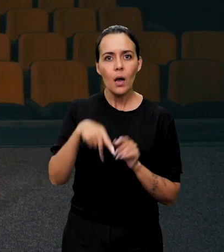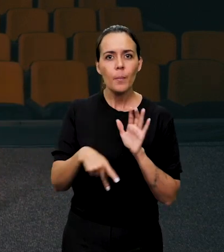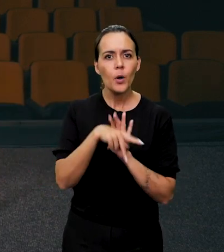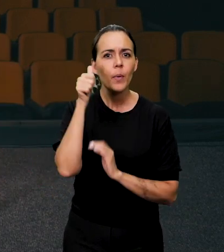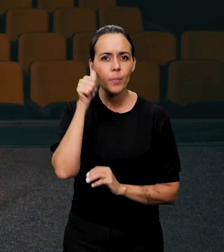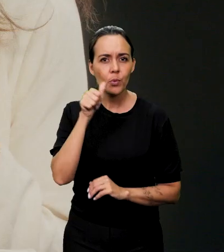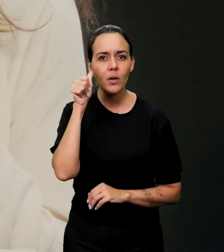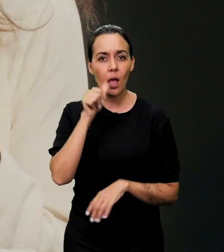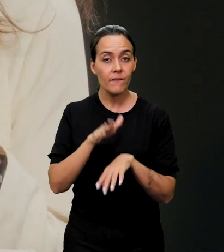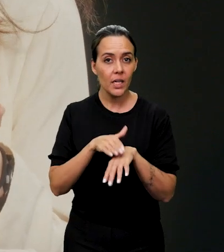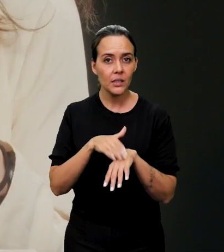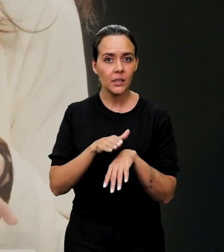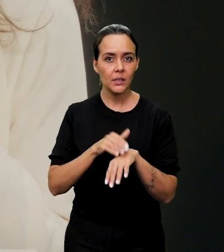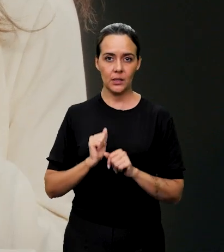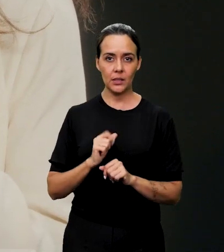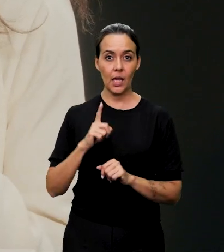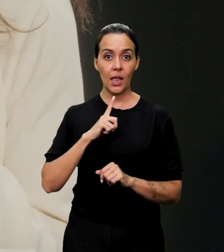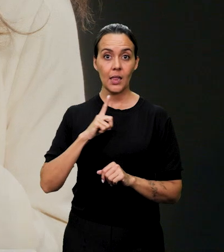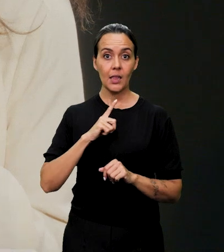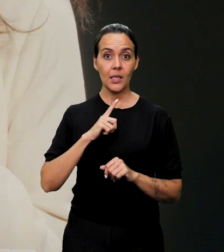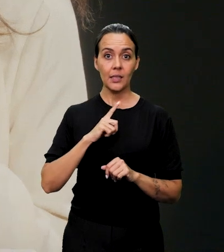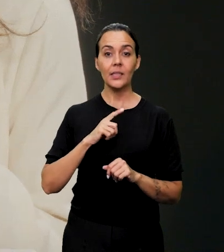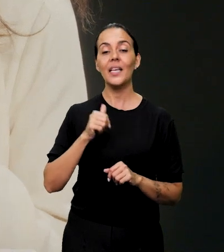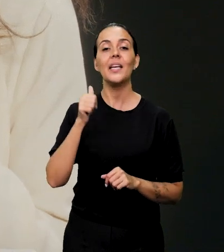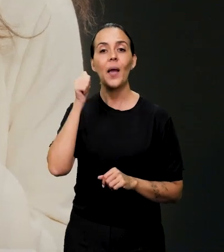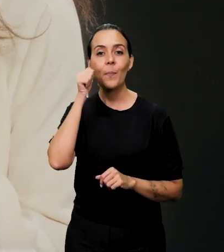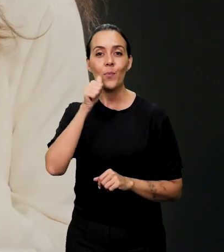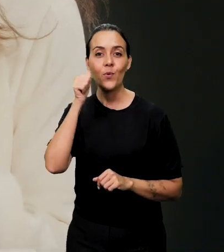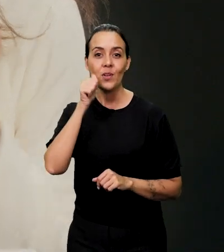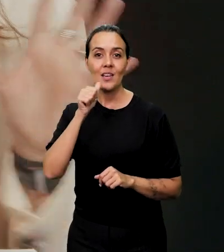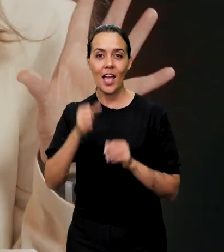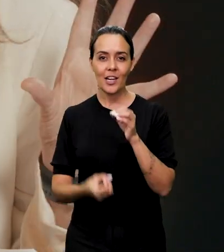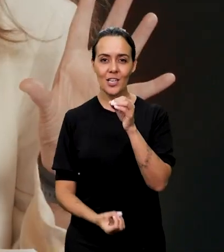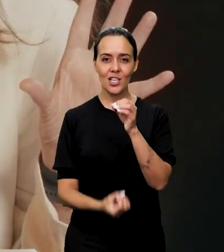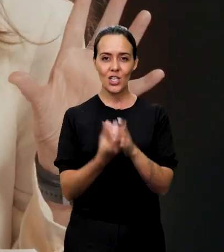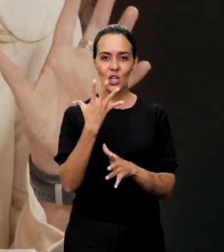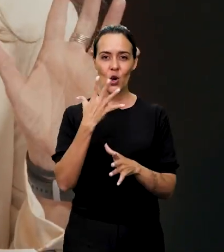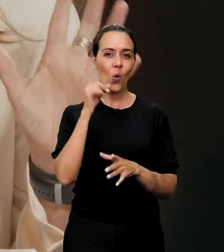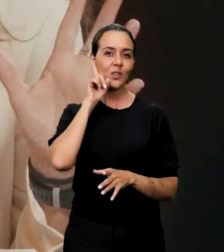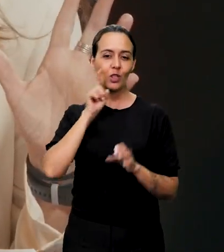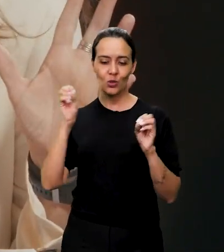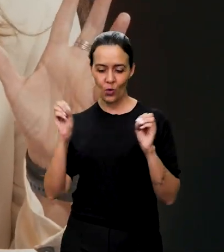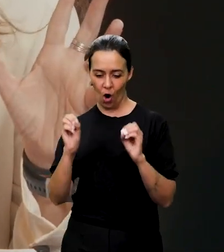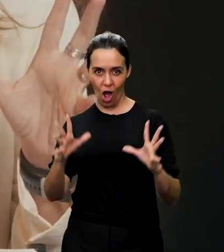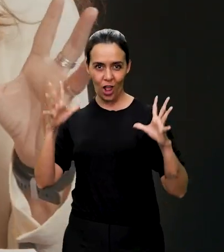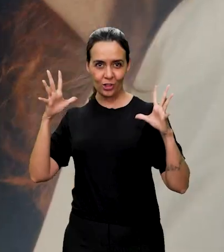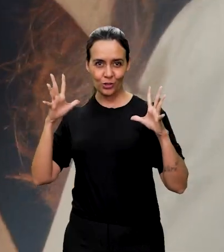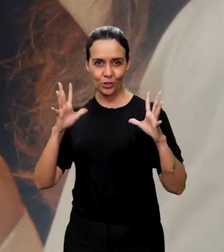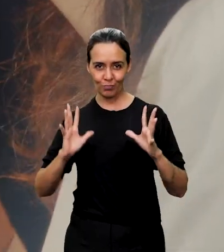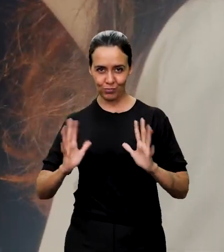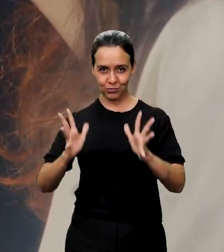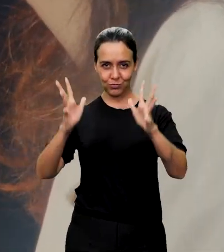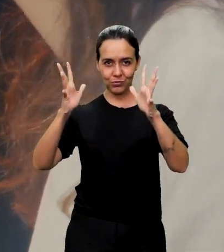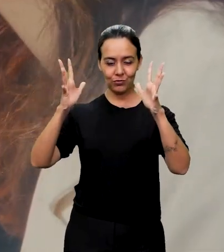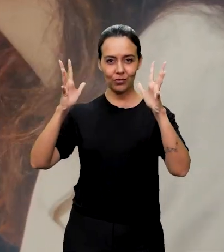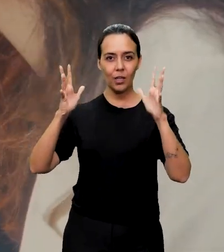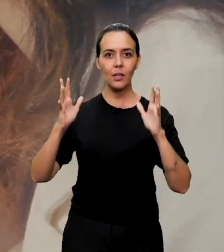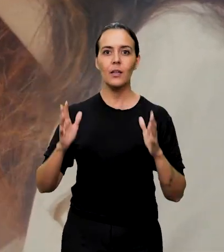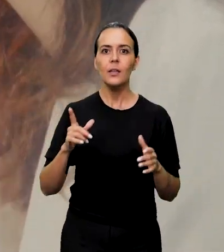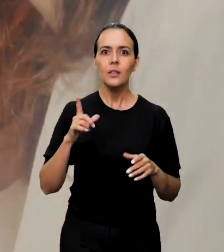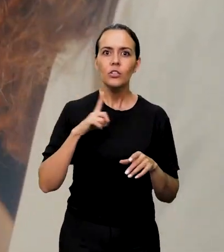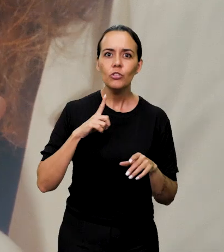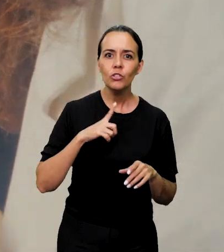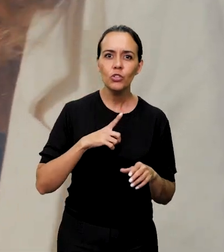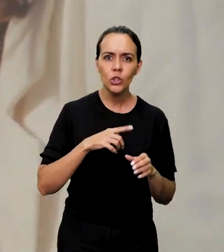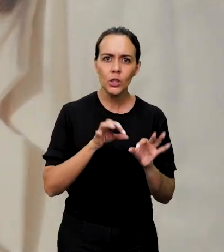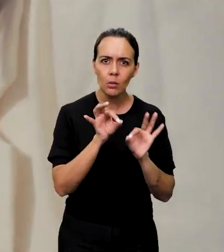faziam. Tem um documentário chamado E a Mulher Criou Hollywood, quer dizer, o título já fala muito sobre isso, né? Elas eram diretoras,